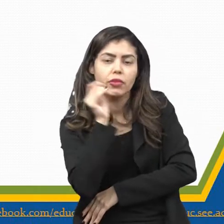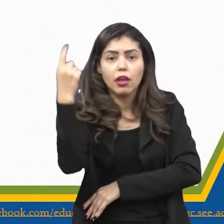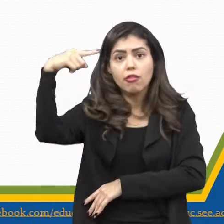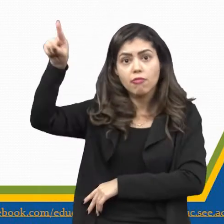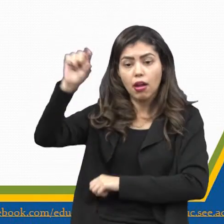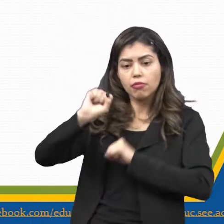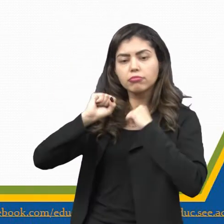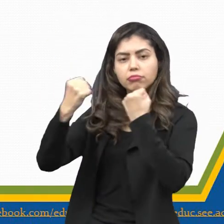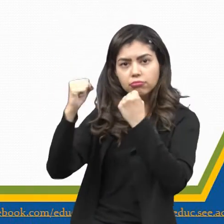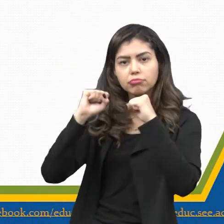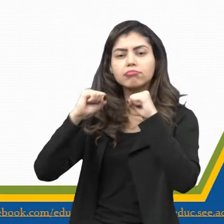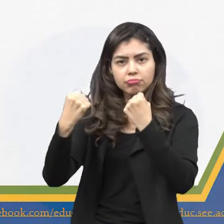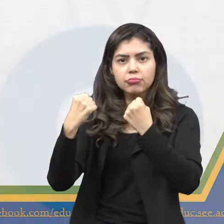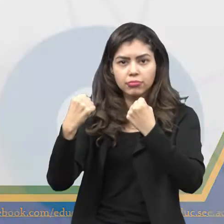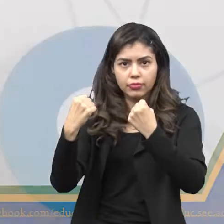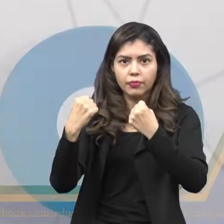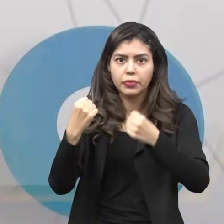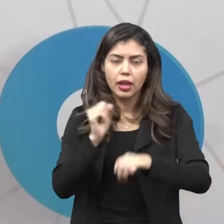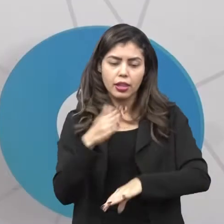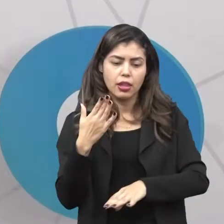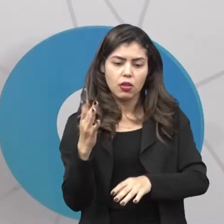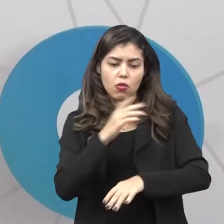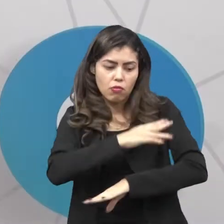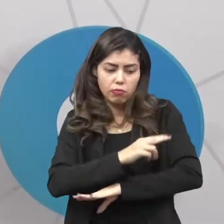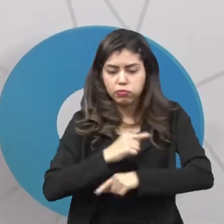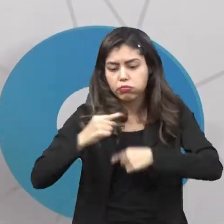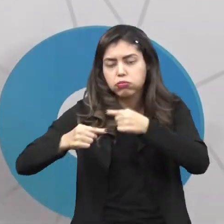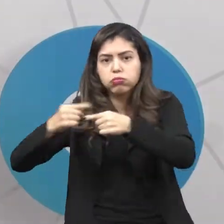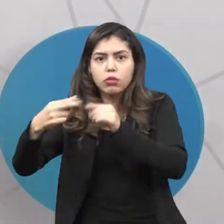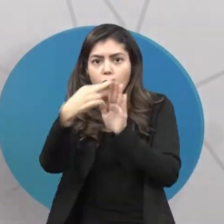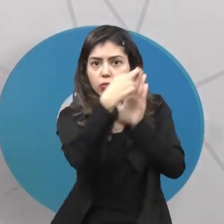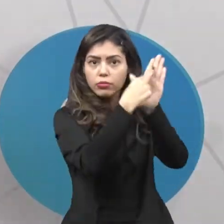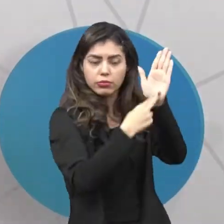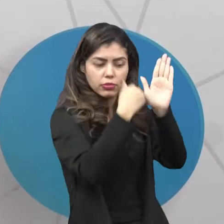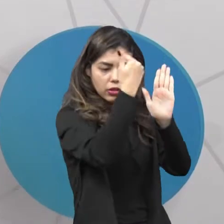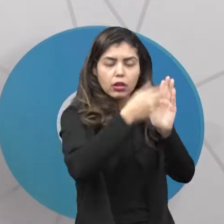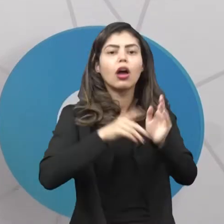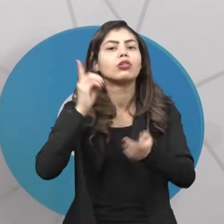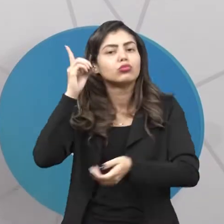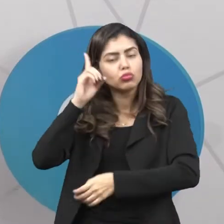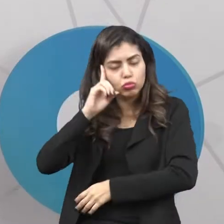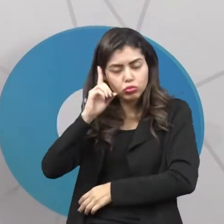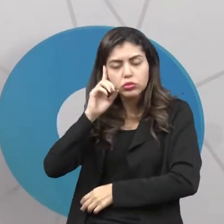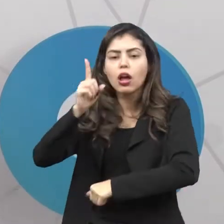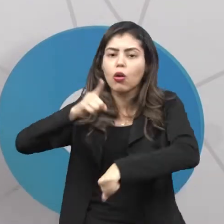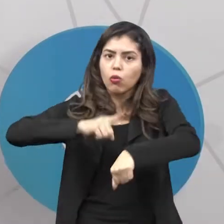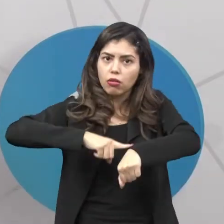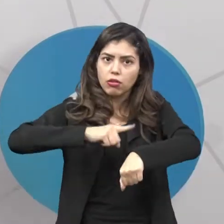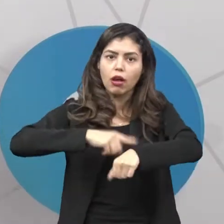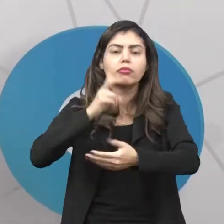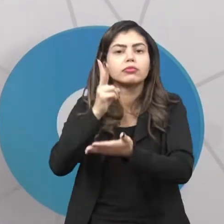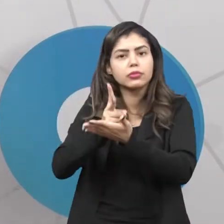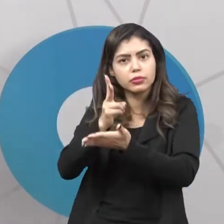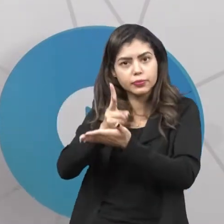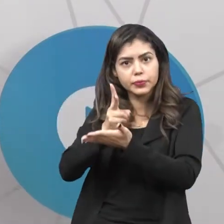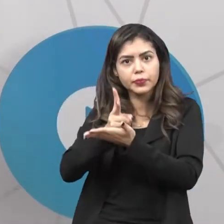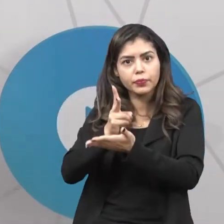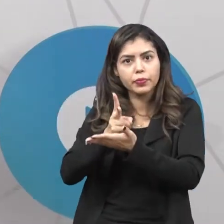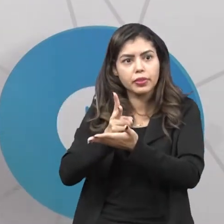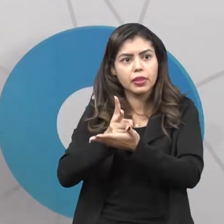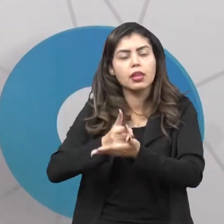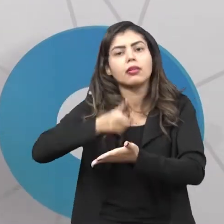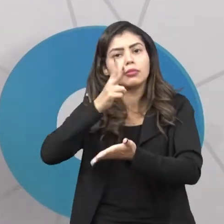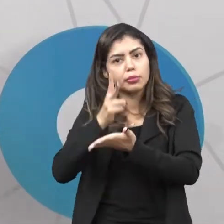à academia, elas têm uma rotina. Então, elas todo dia, em determinado horário, elas fazem um